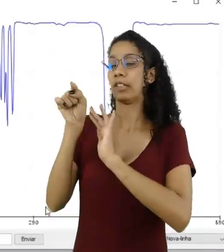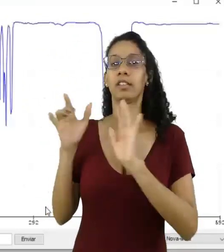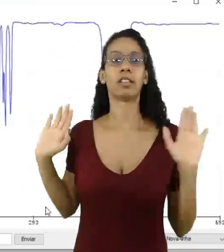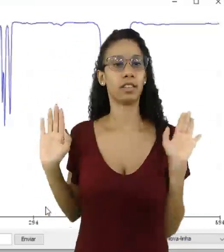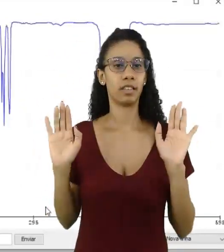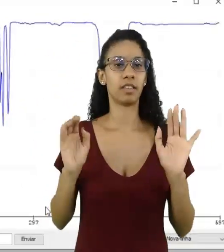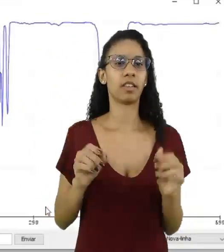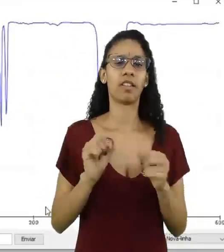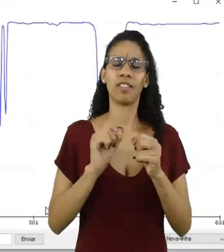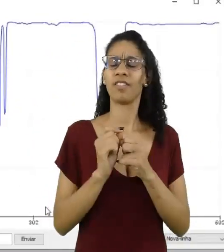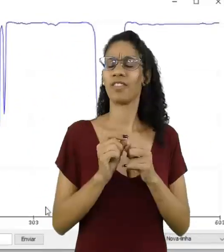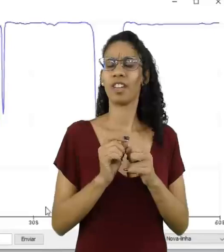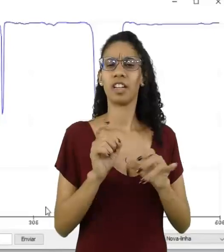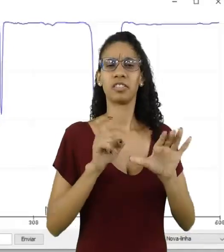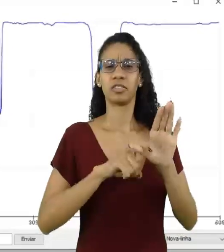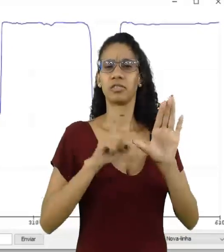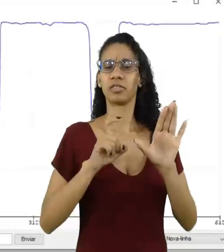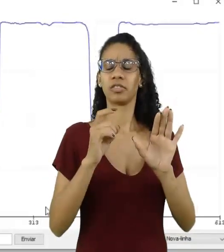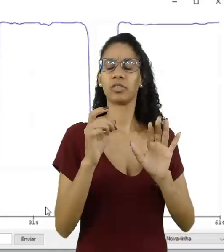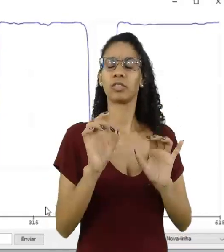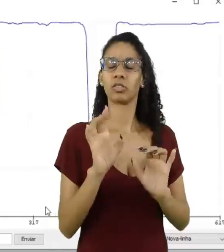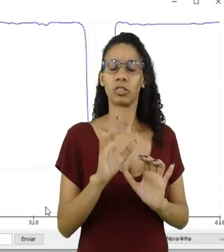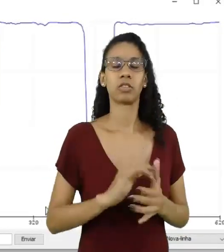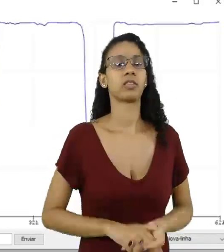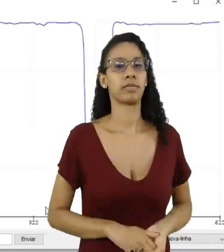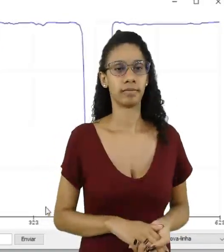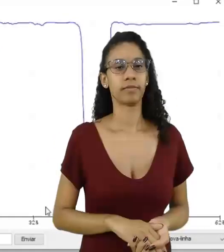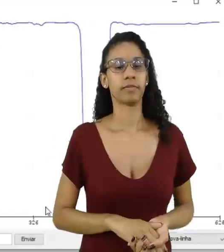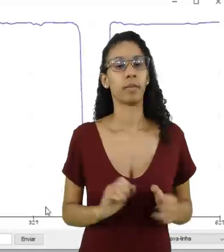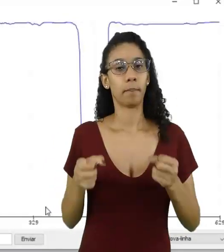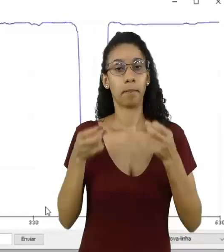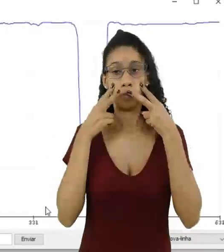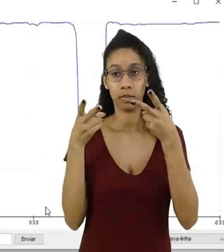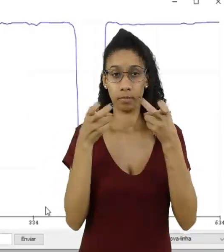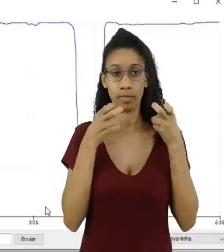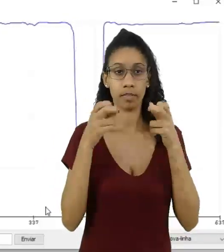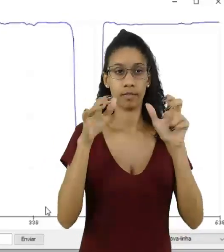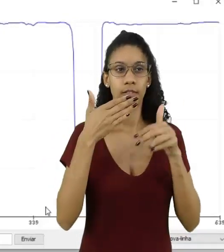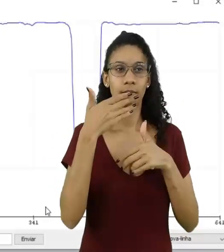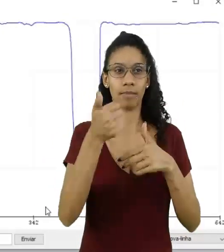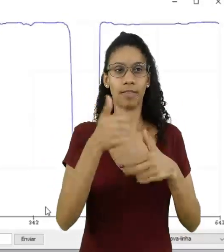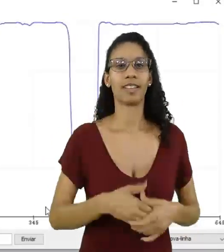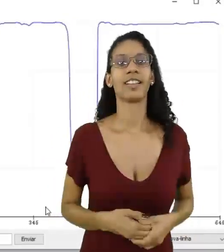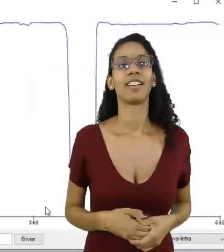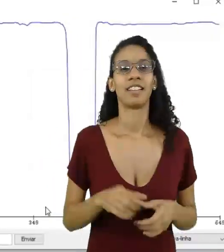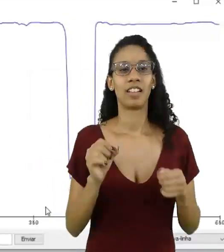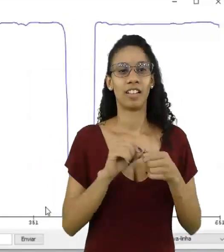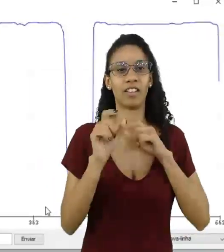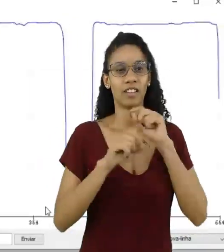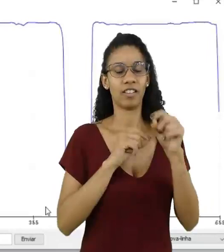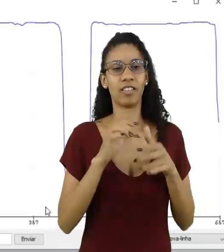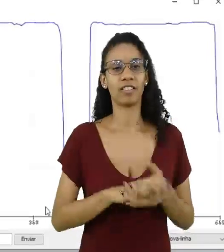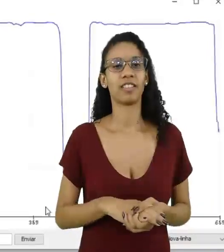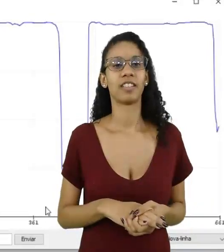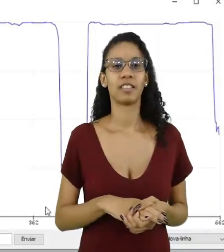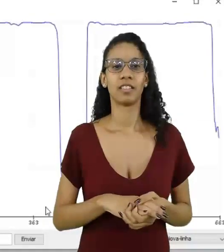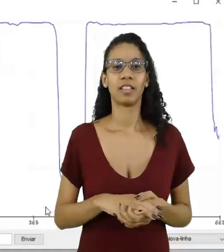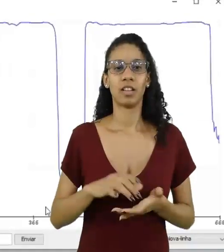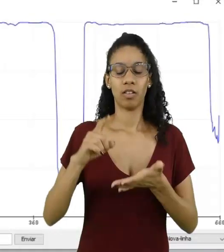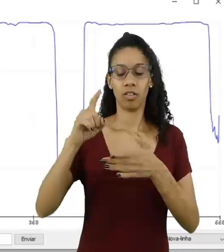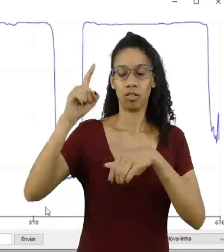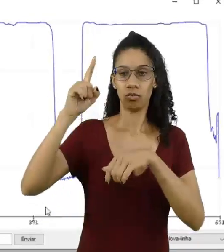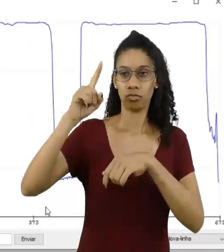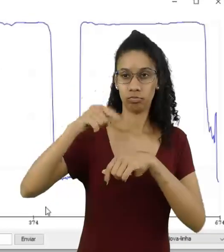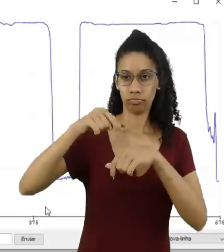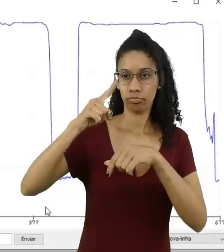ele liga automaticamente. Ficou até melhor, que melhorou um pouco a escala aqui, então a gente pode observar melhor. Então, no momento em que eu passo o dedo aqui em cima,